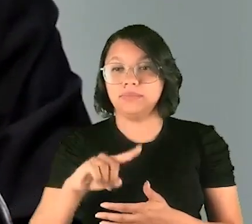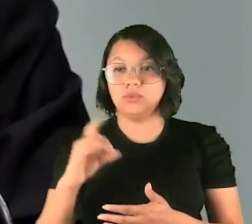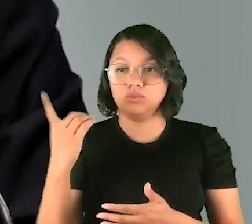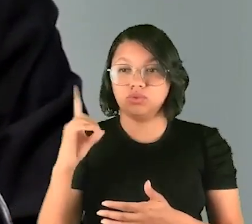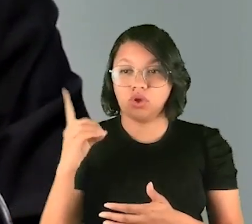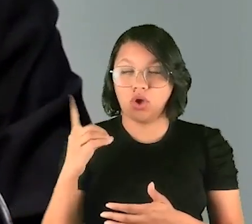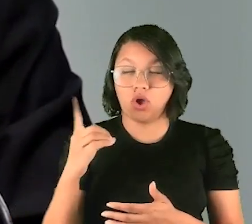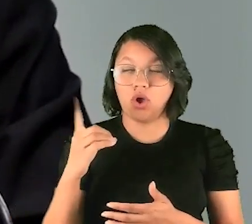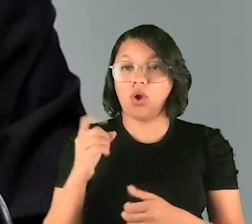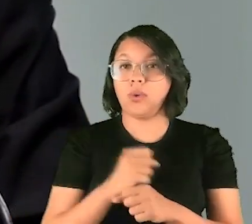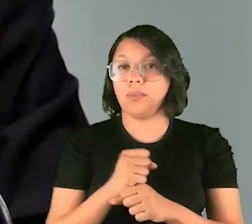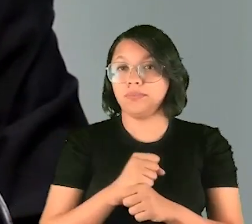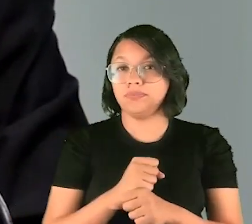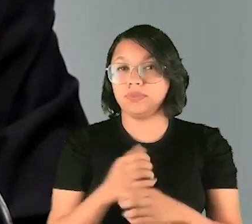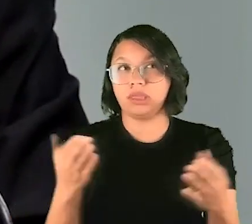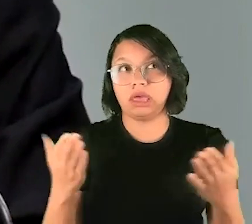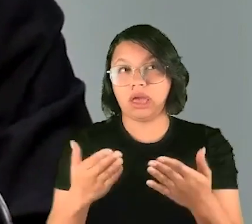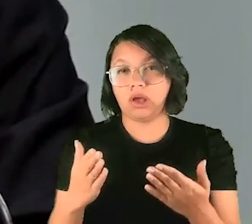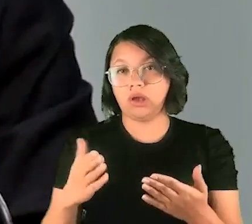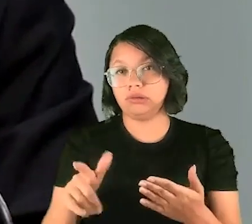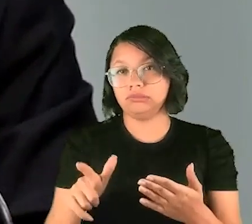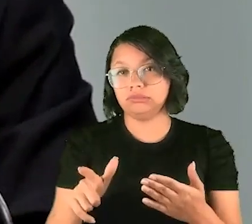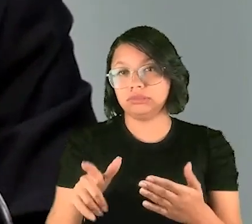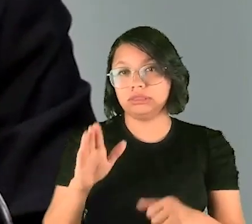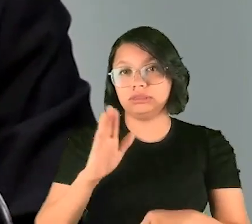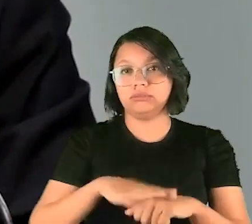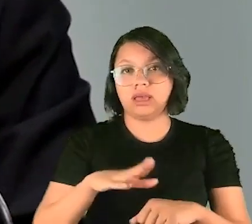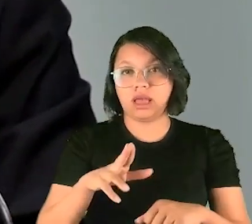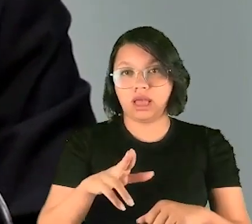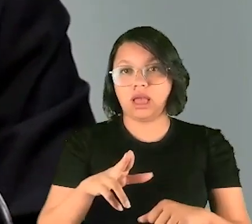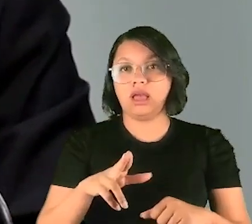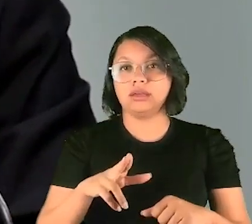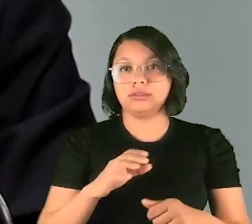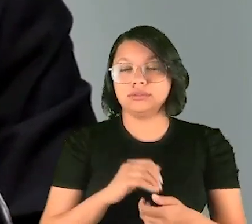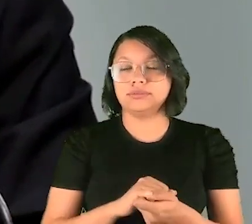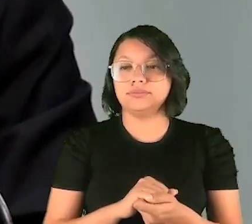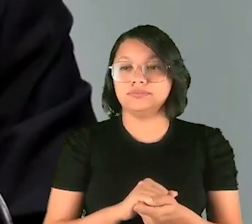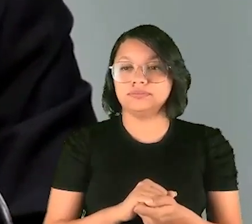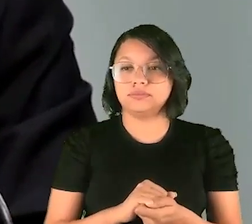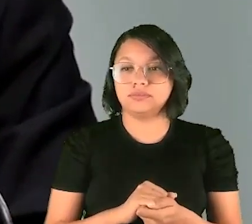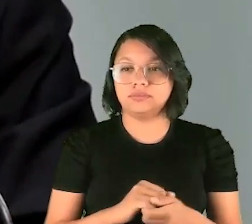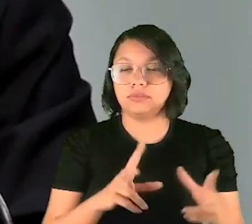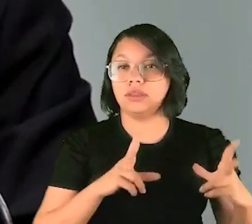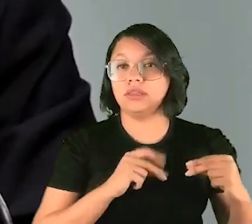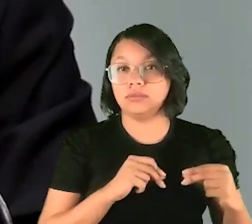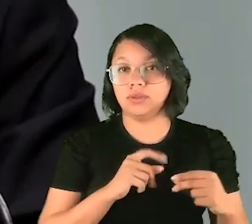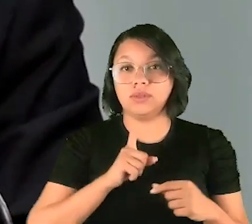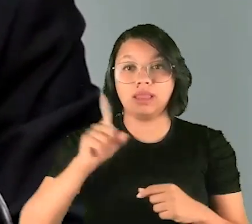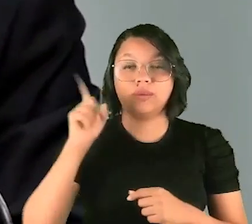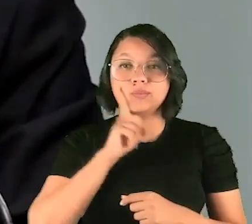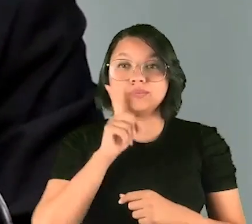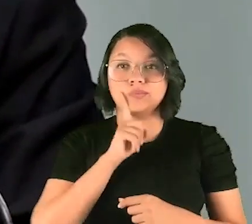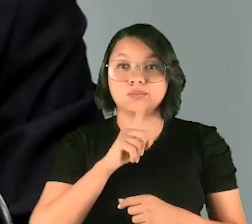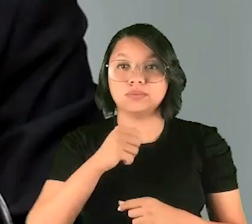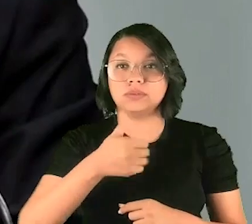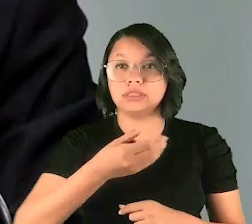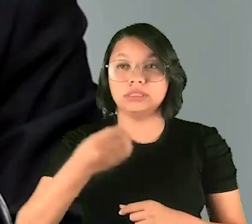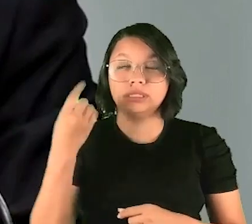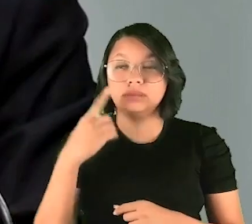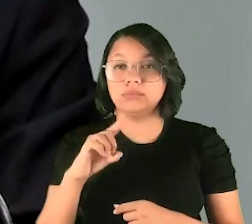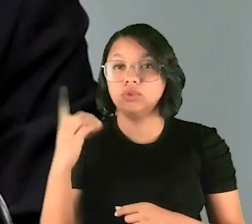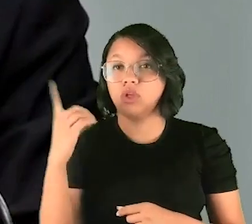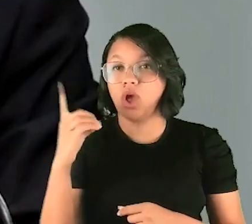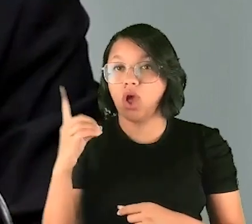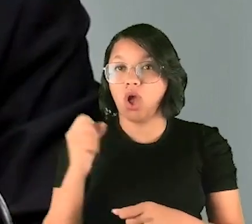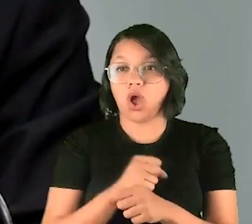mil por ano quando foi lançado. No ano que ele perdeu a patente, não tem mais patente, agora é genérico, ficou muito barato, mas no ano que ele perdeu a